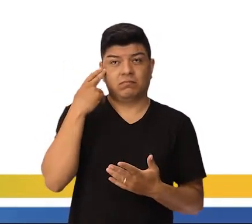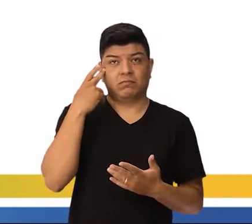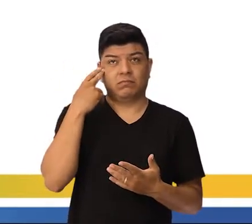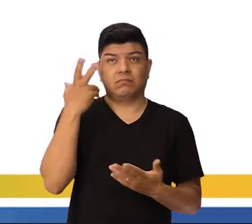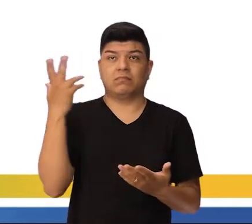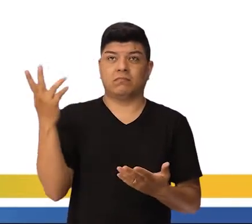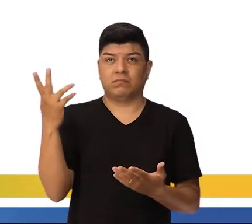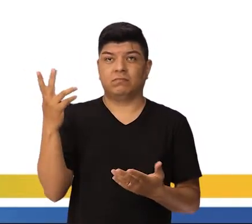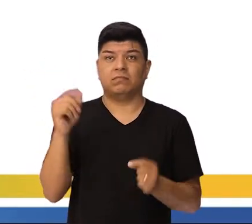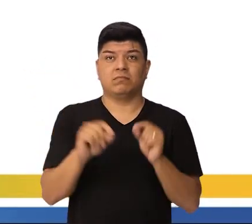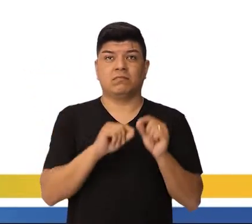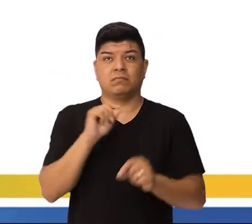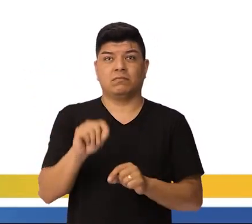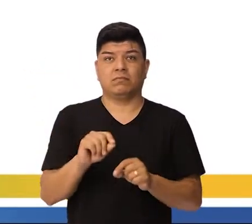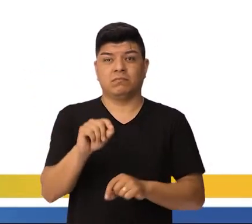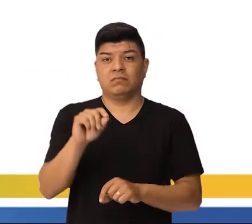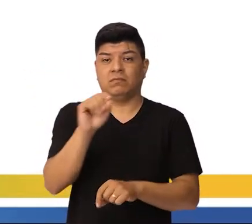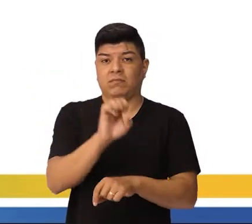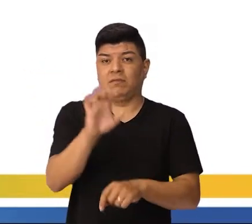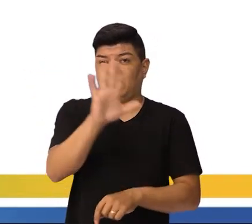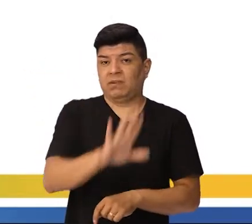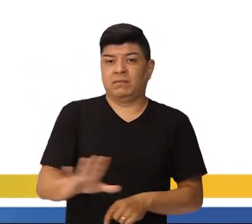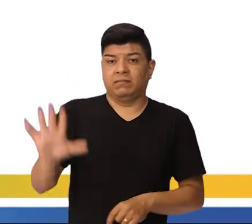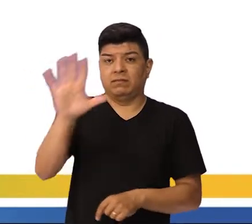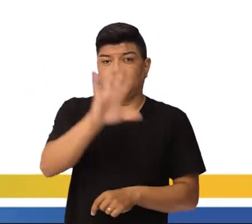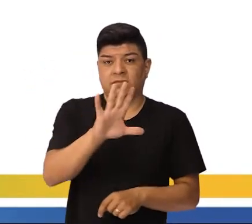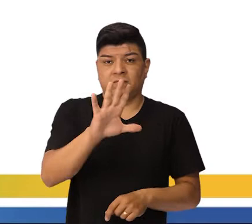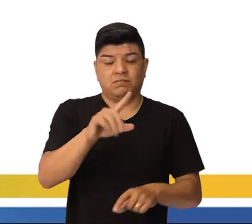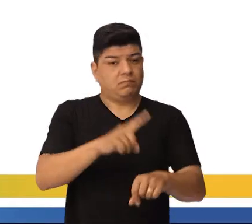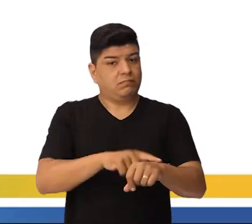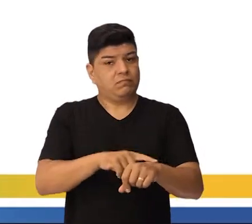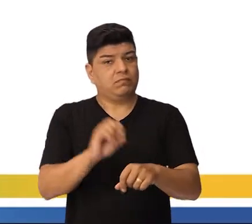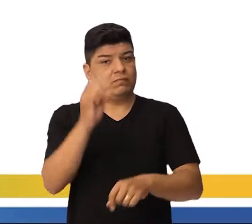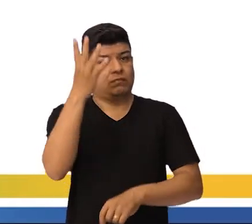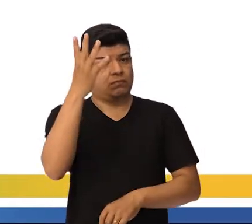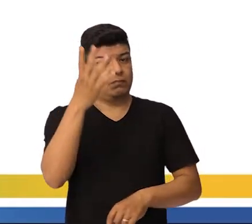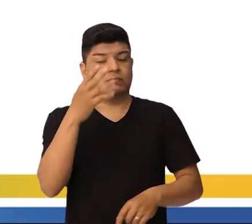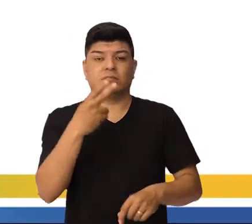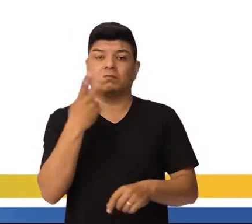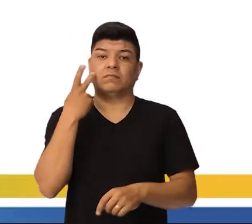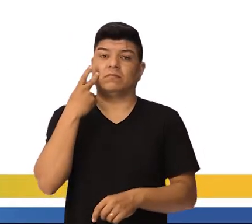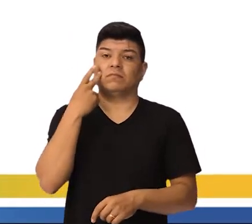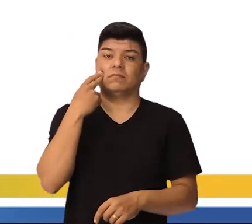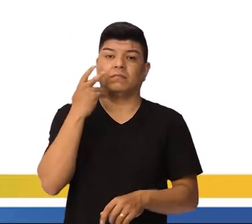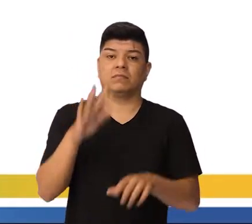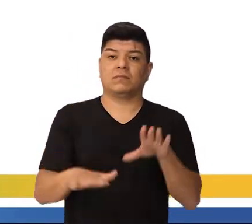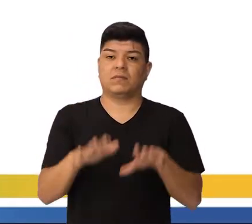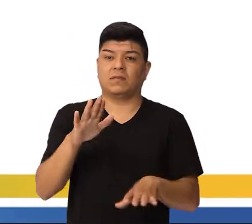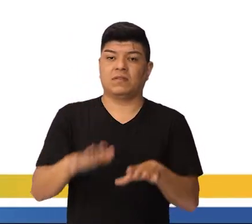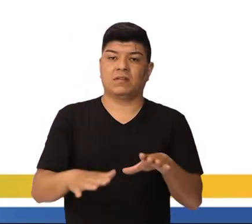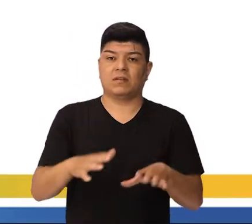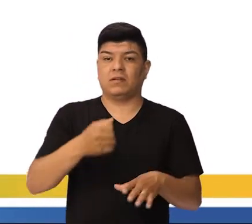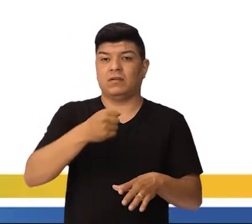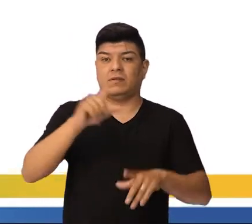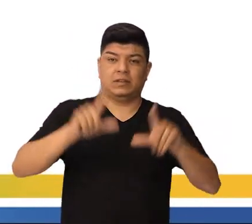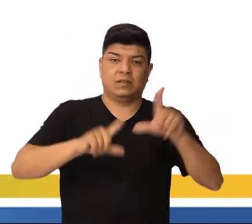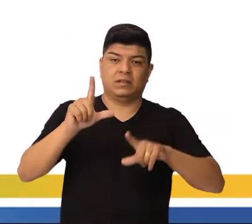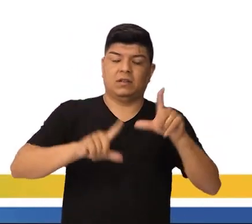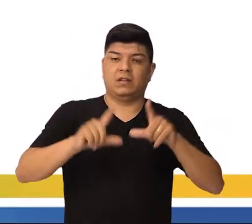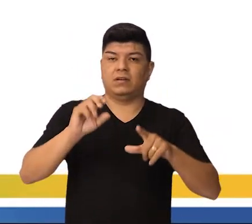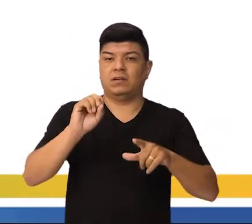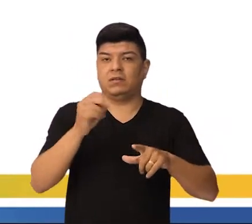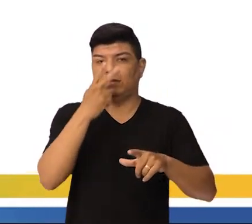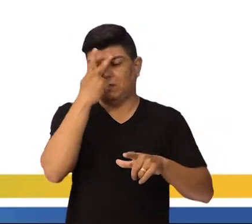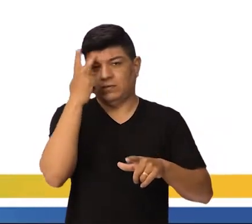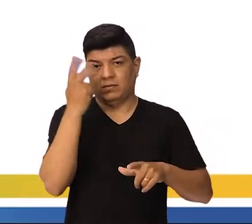tempo. Trata-se do estado geral da atmosfera em um dado momento. Então, é muito comum que, às vezes, a própria imprensa local ou as pessoas